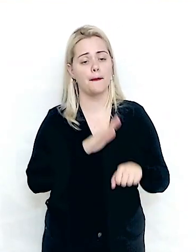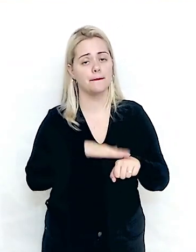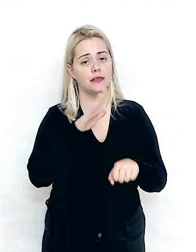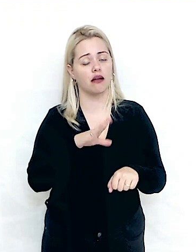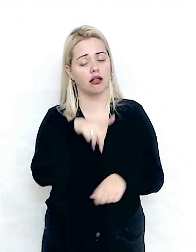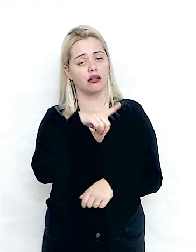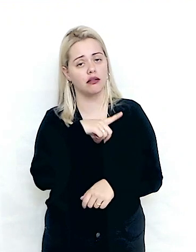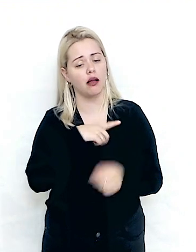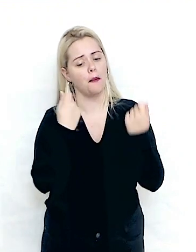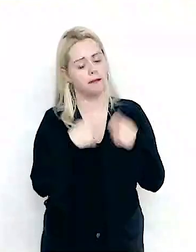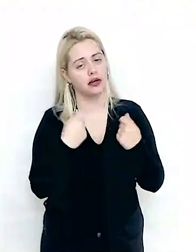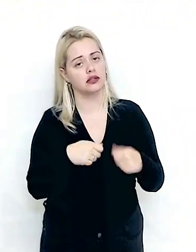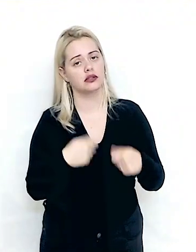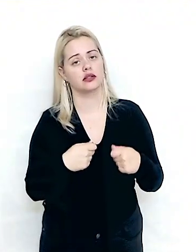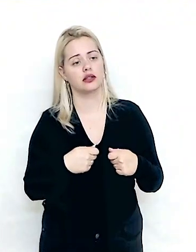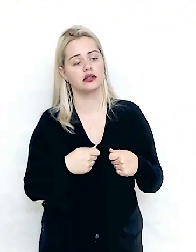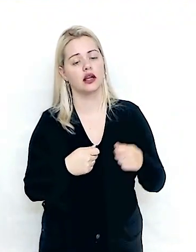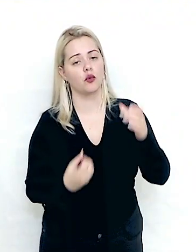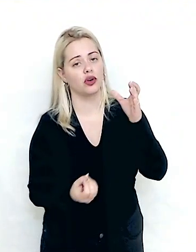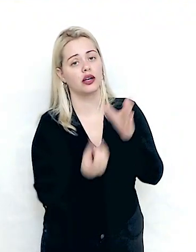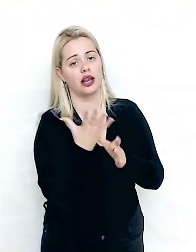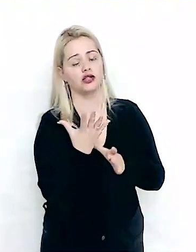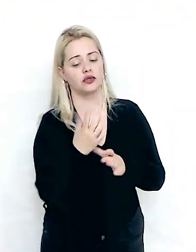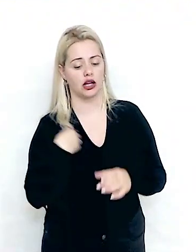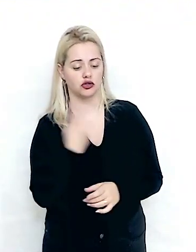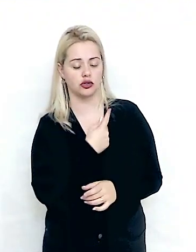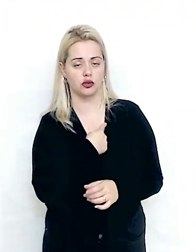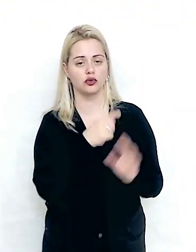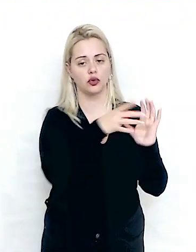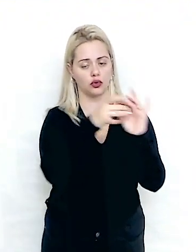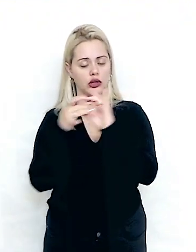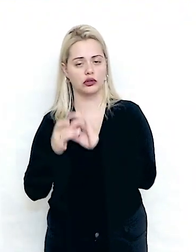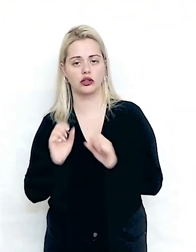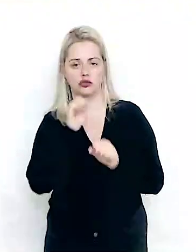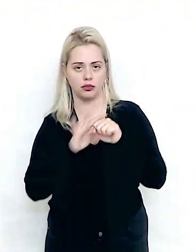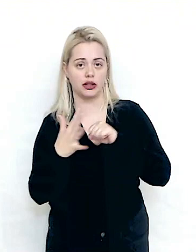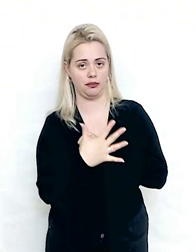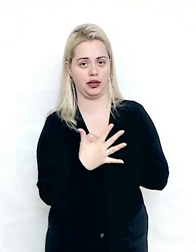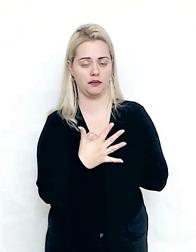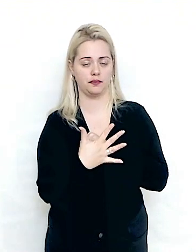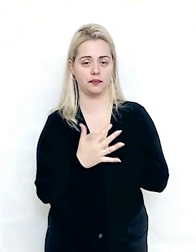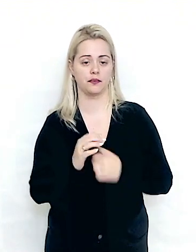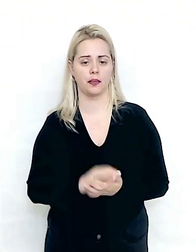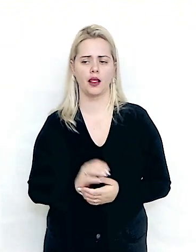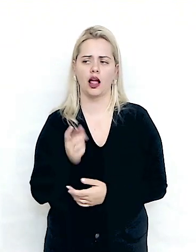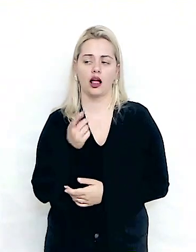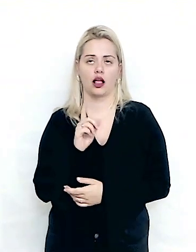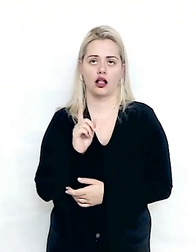exigiu de criatividade da nossa parte no contexto de pandemia. Por quê? Não